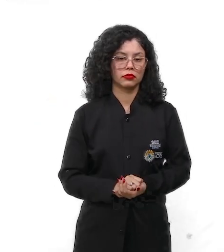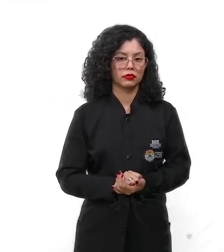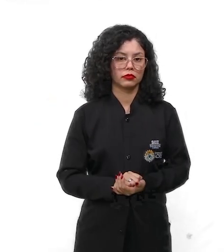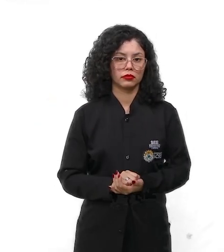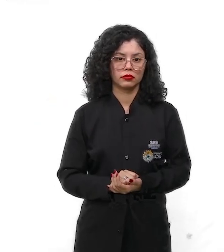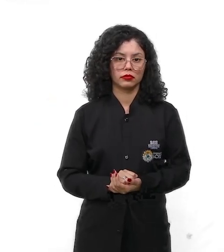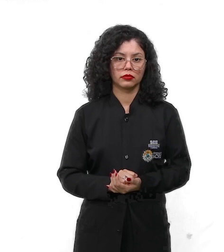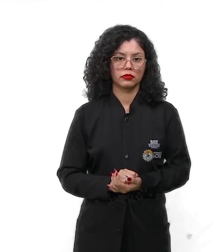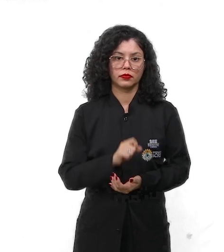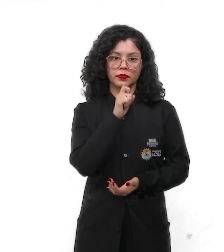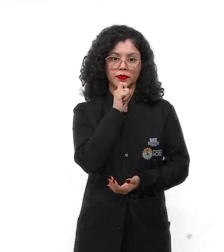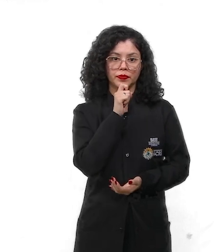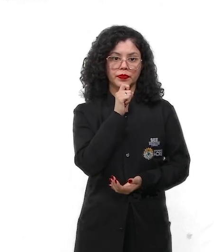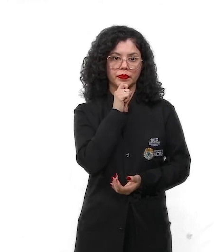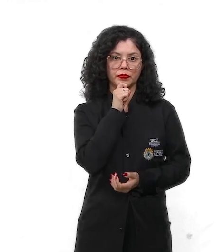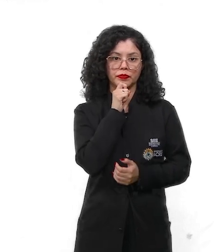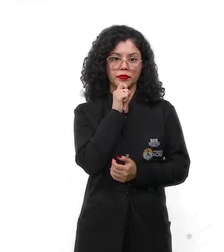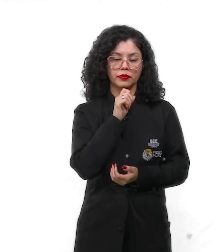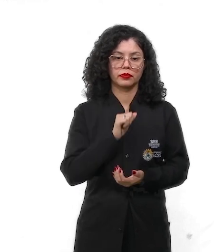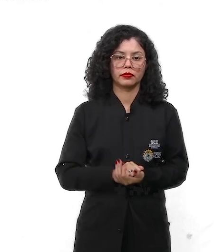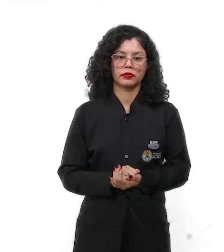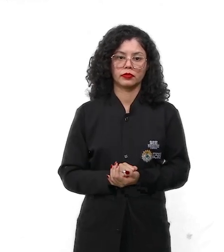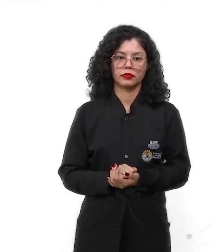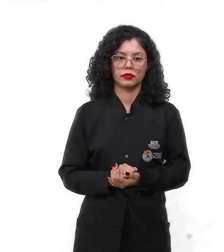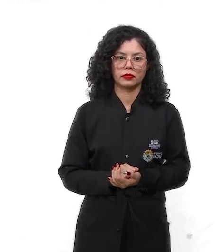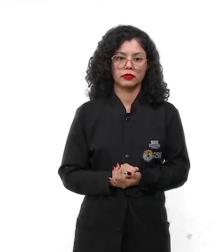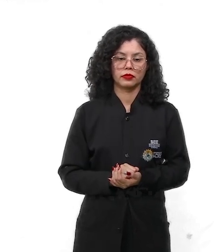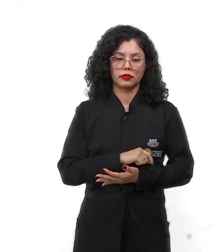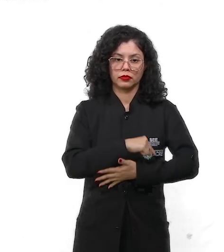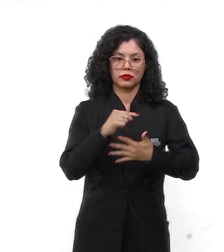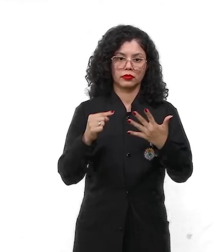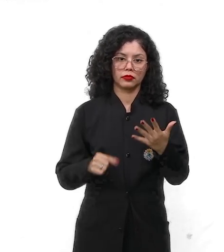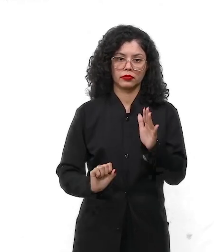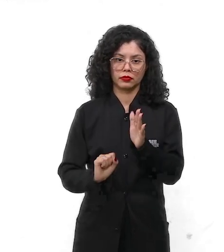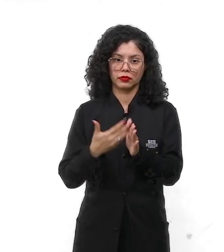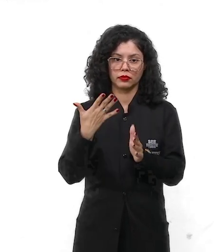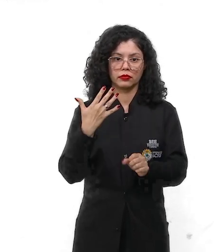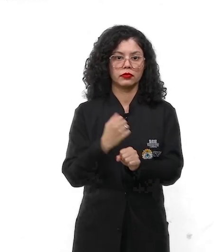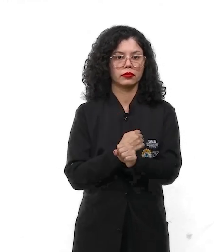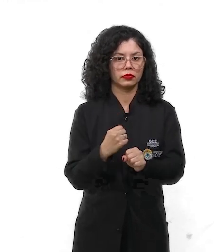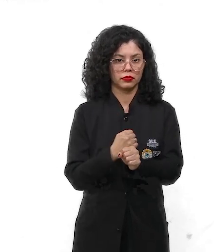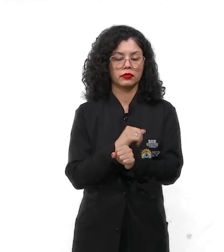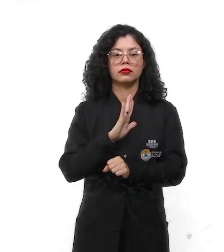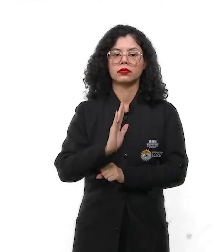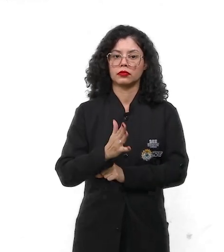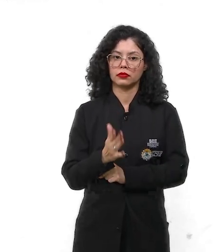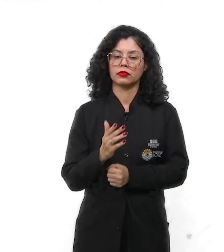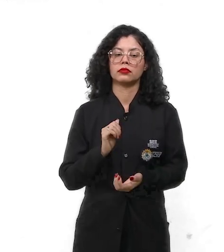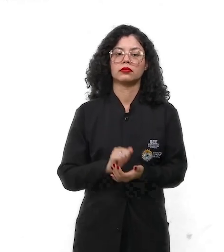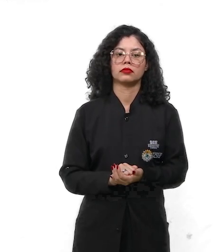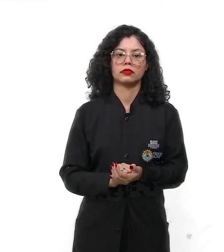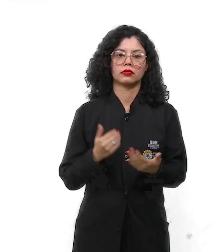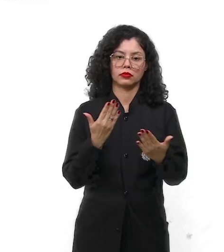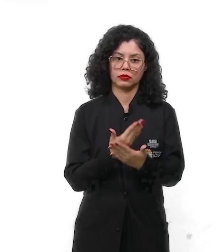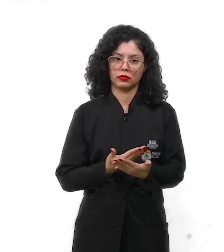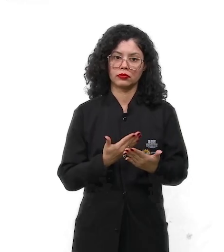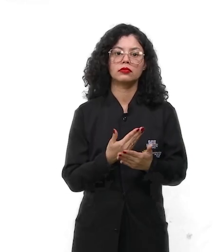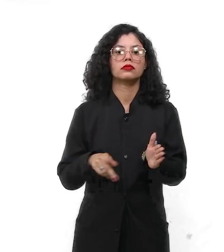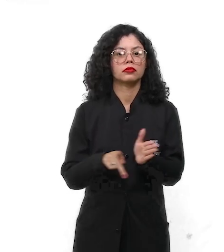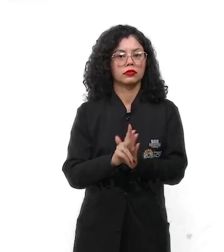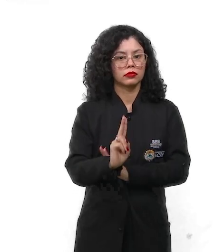congelados. Então, eles foram extintos há milhares de anos, mas eles estavam lá bem conservados.